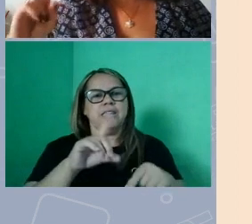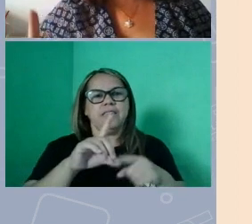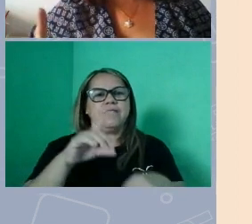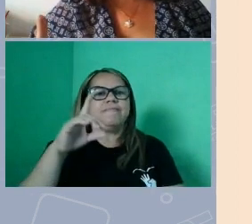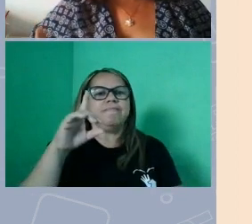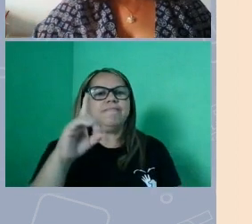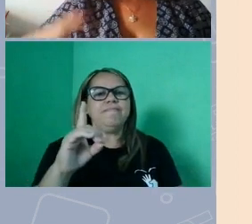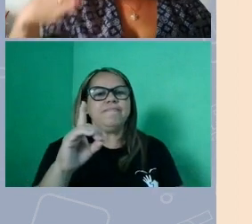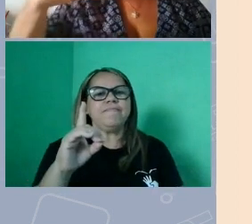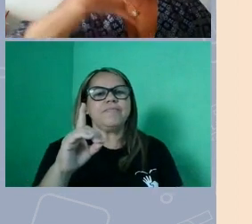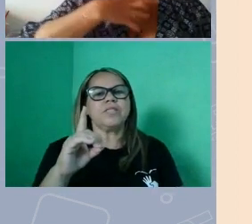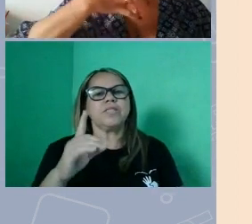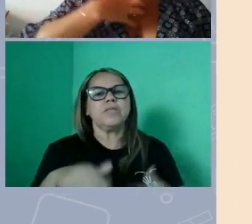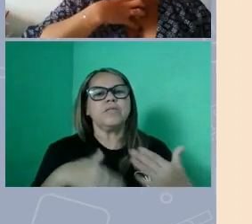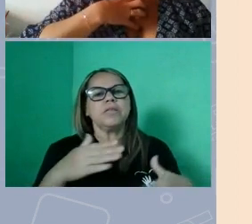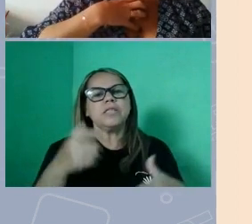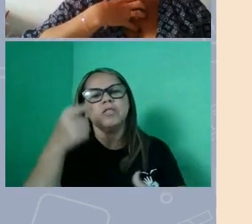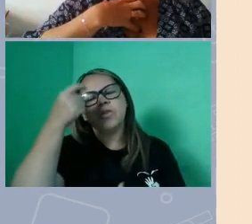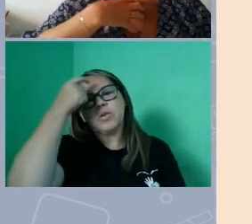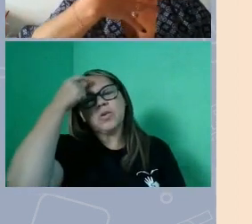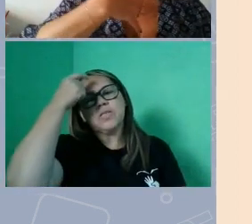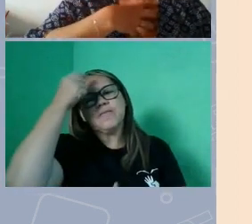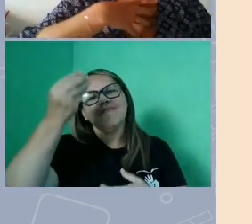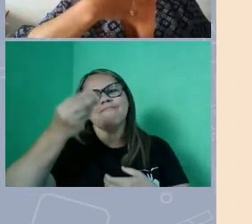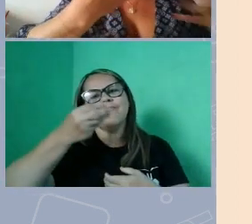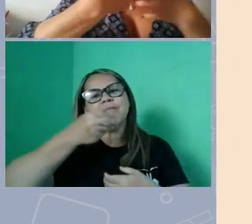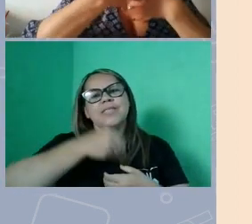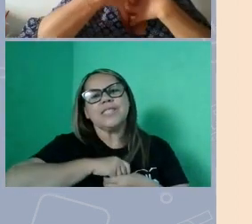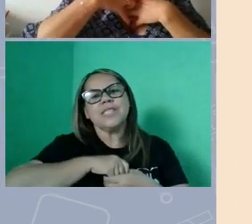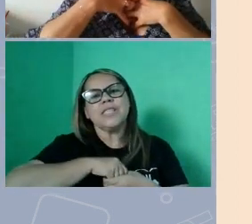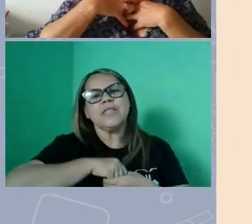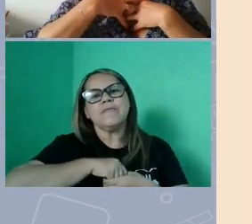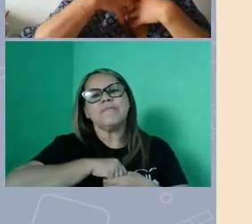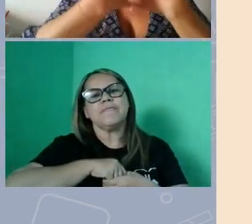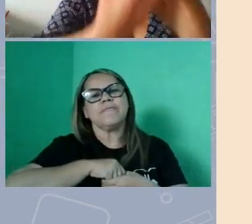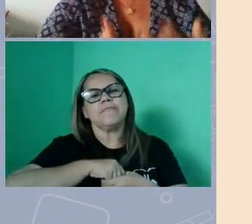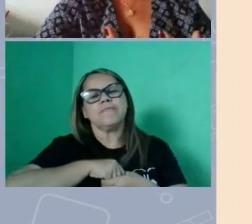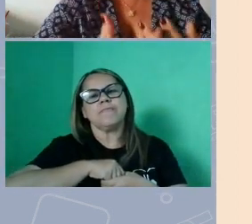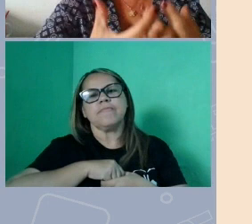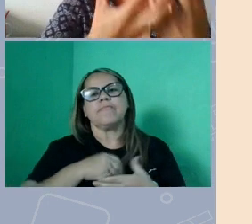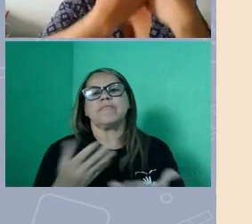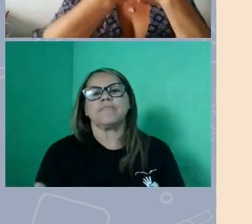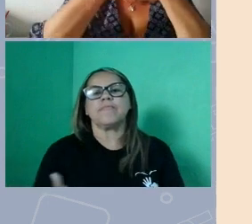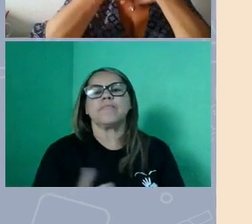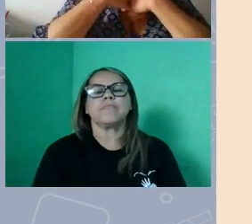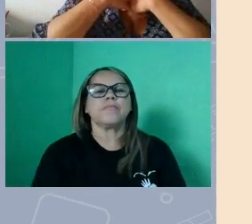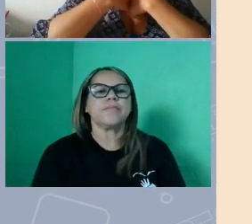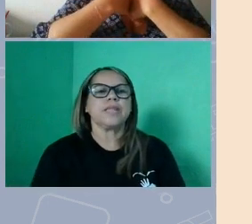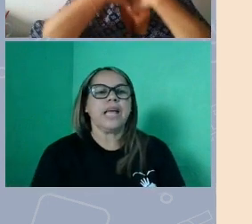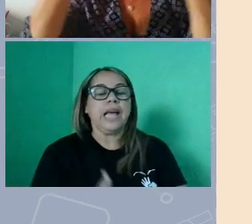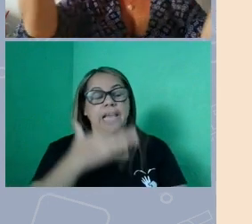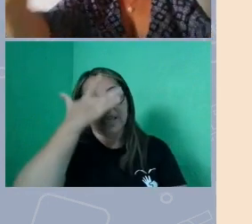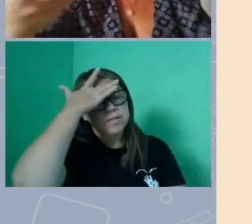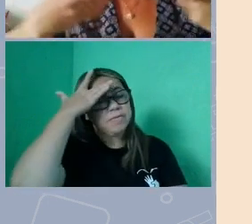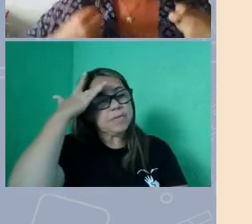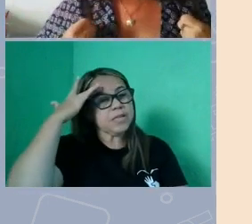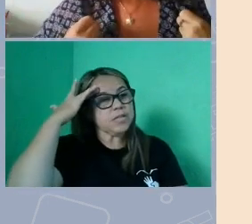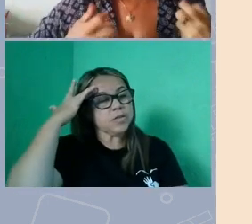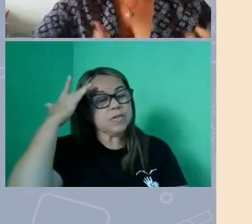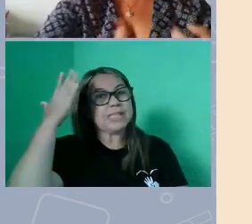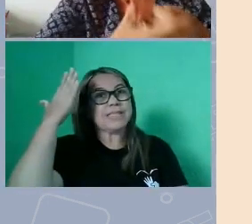consciência de classe é algo intrínseco dos indivíduos ou seja que vem de dentro das pessoas as pessoas elas têm a